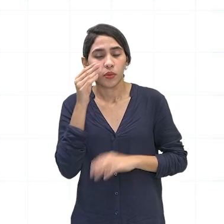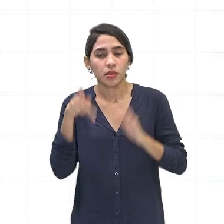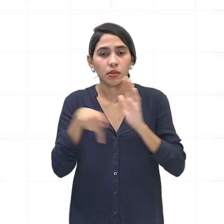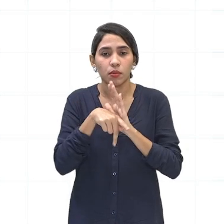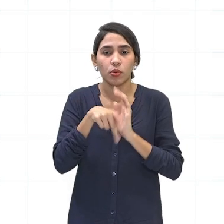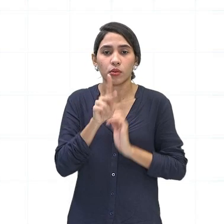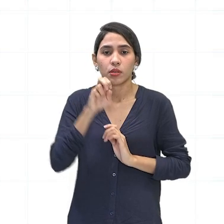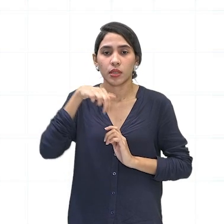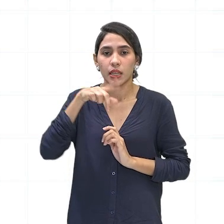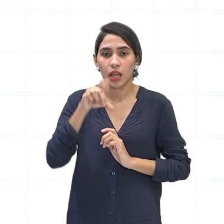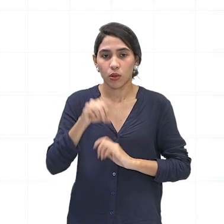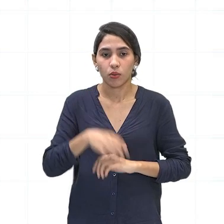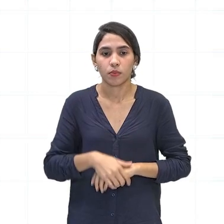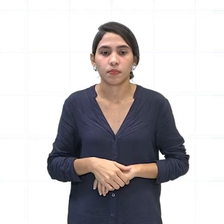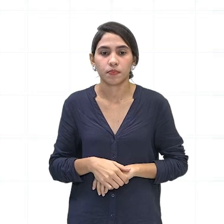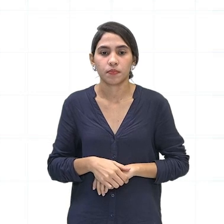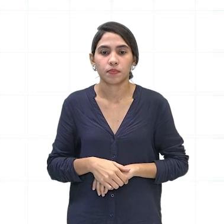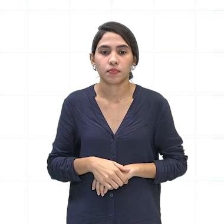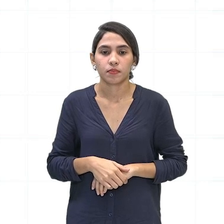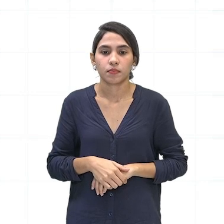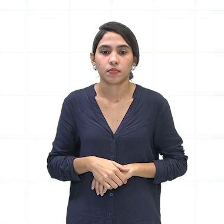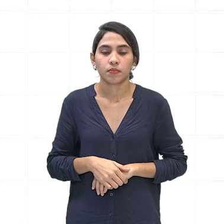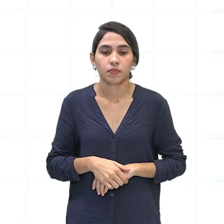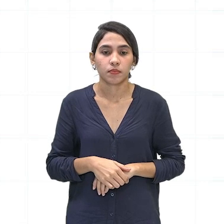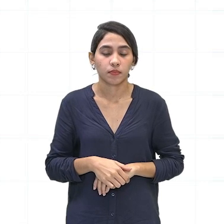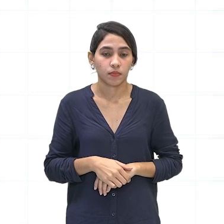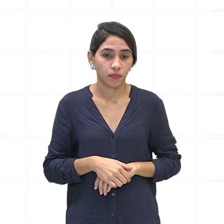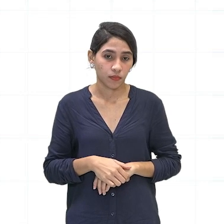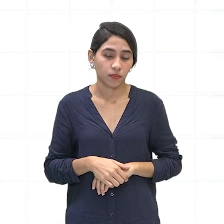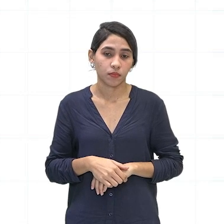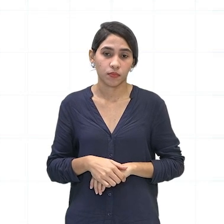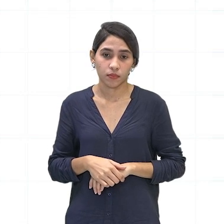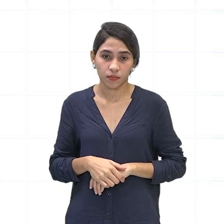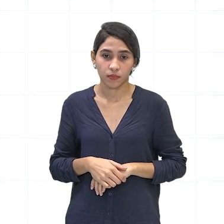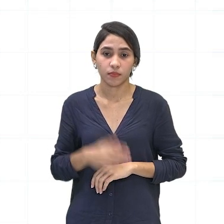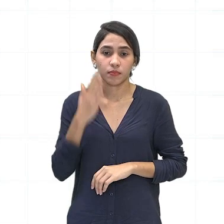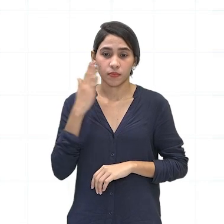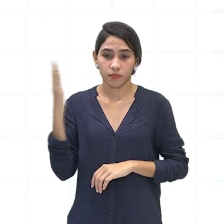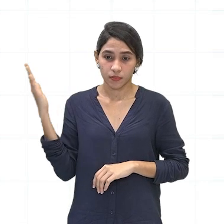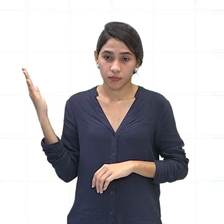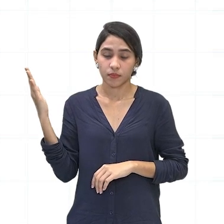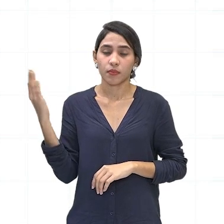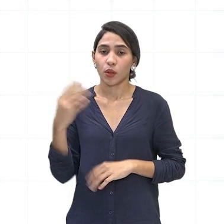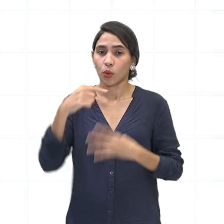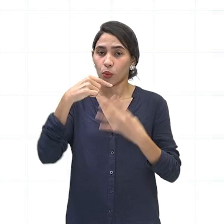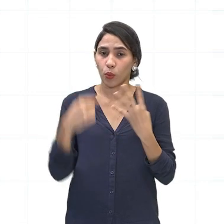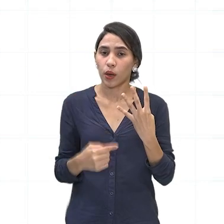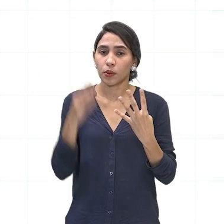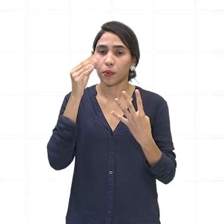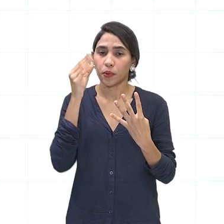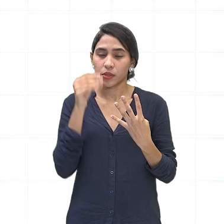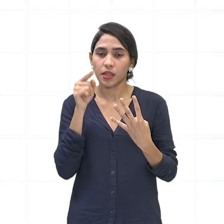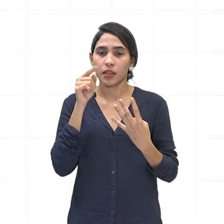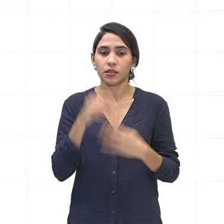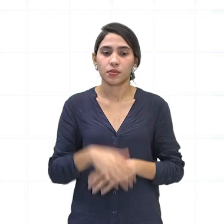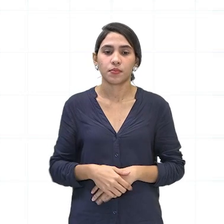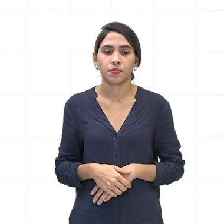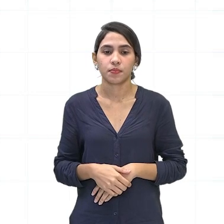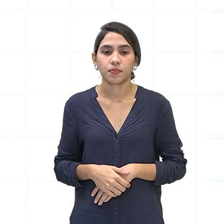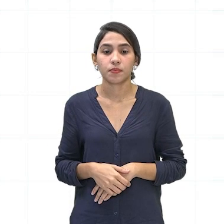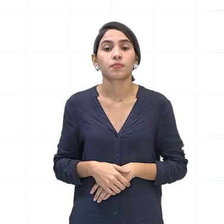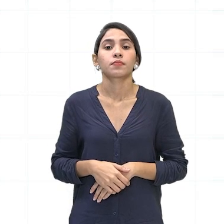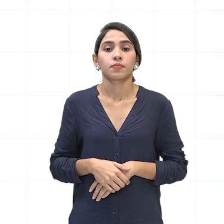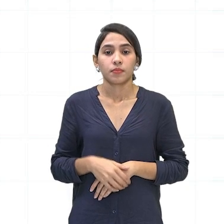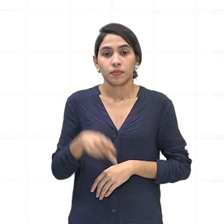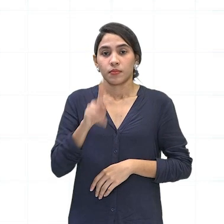respeito do Kendo. Vamos ver, eu trouxe aí para vocês 4 curiosidades, prestem atenção. O